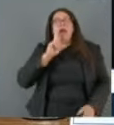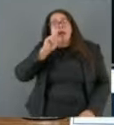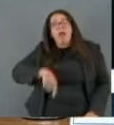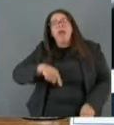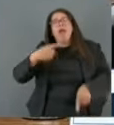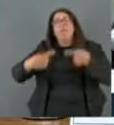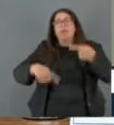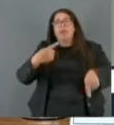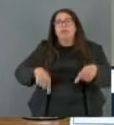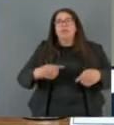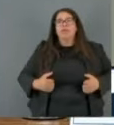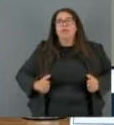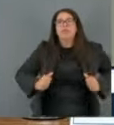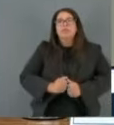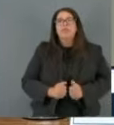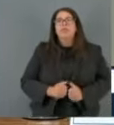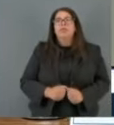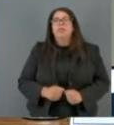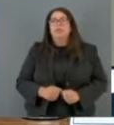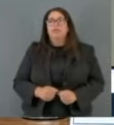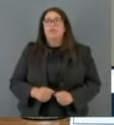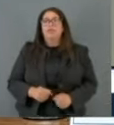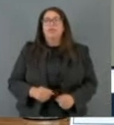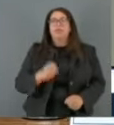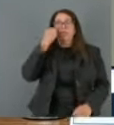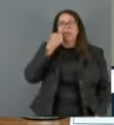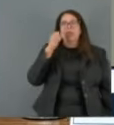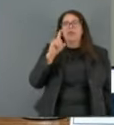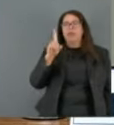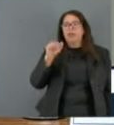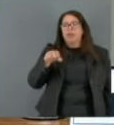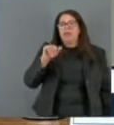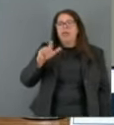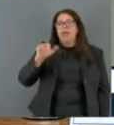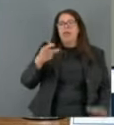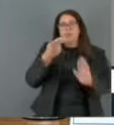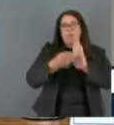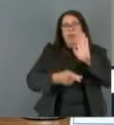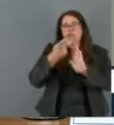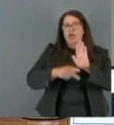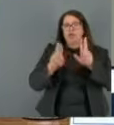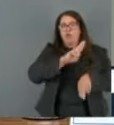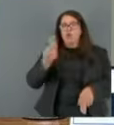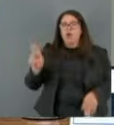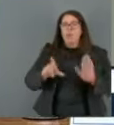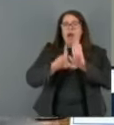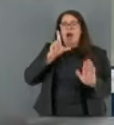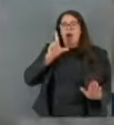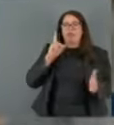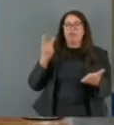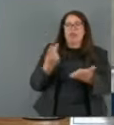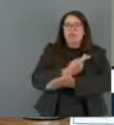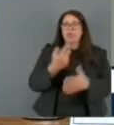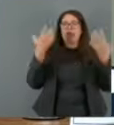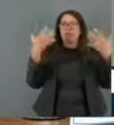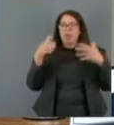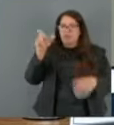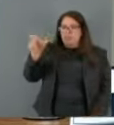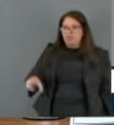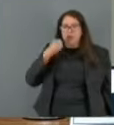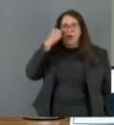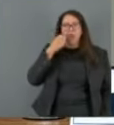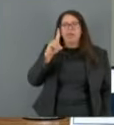pouco... Senadora Daniela, acabei de falar do nosso projeto antes que aconteça, do que fizemos ontem no CNMP, parabenizando Vossa Excelência,